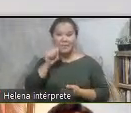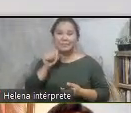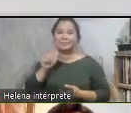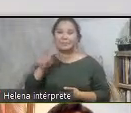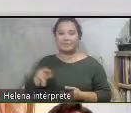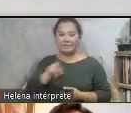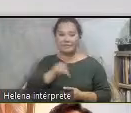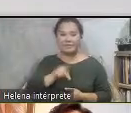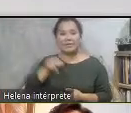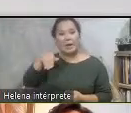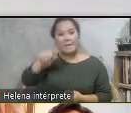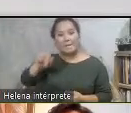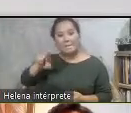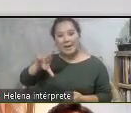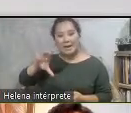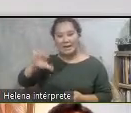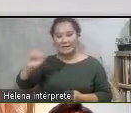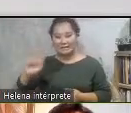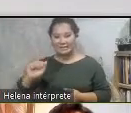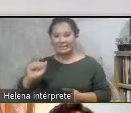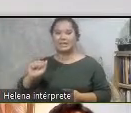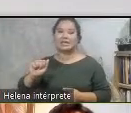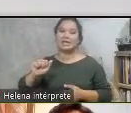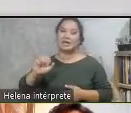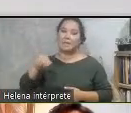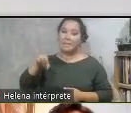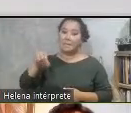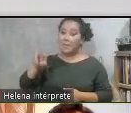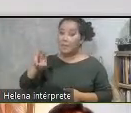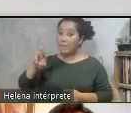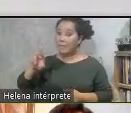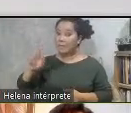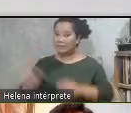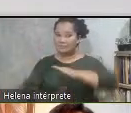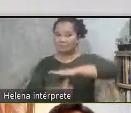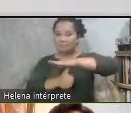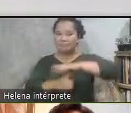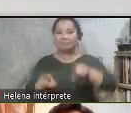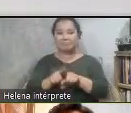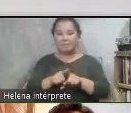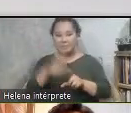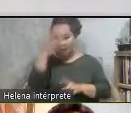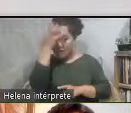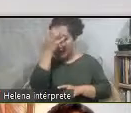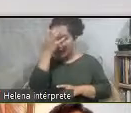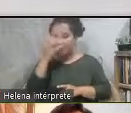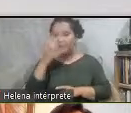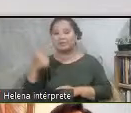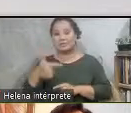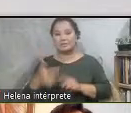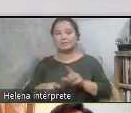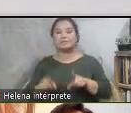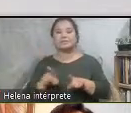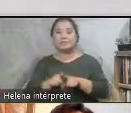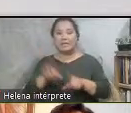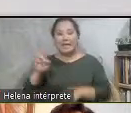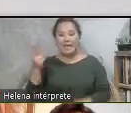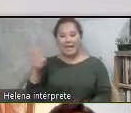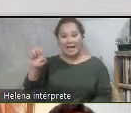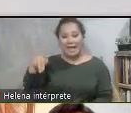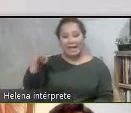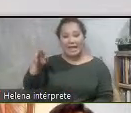Henrique Uelva, aos colegas decanos e decanas e demais membros da gestão da Universidade de Brasília, aos